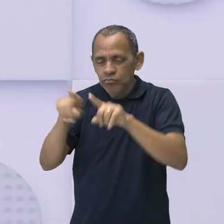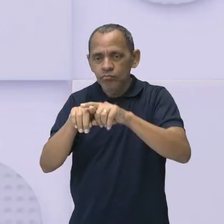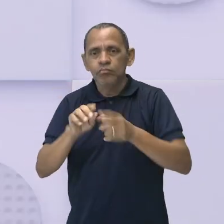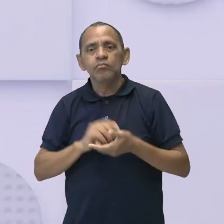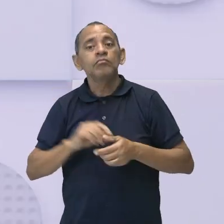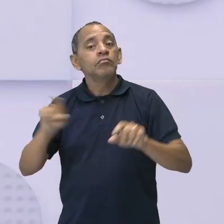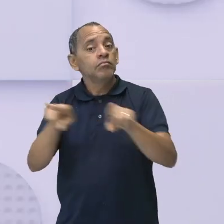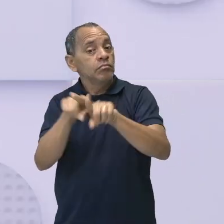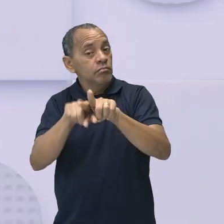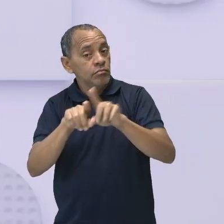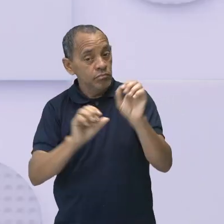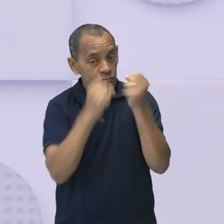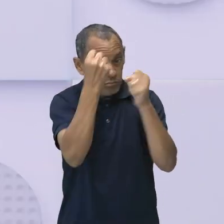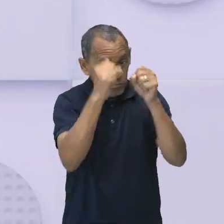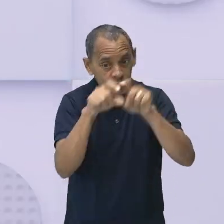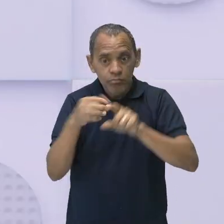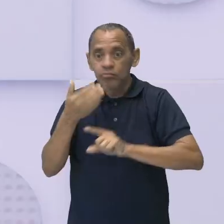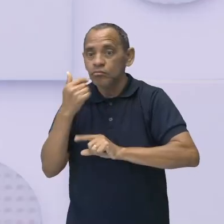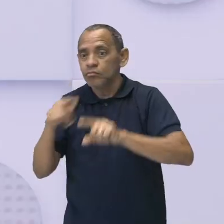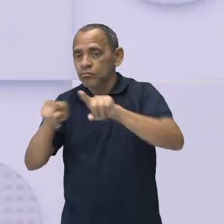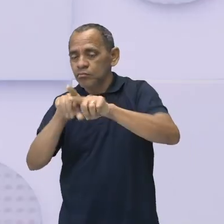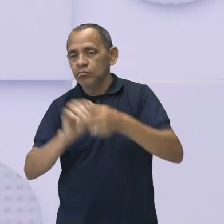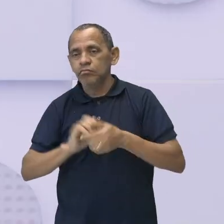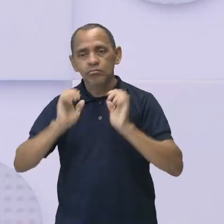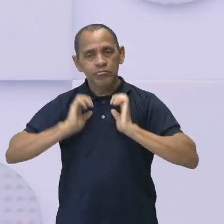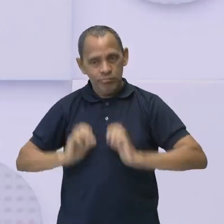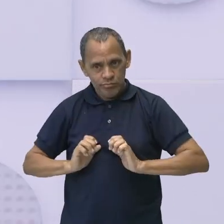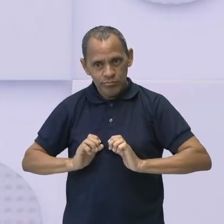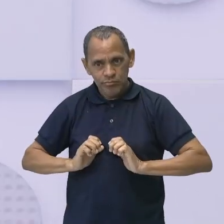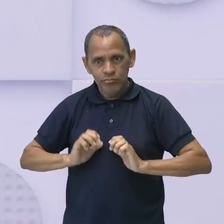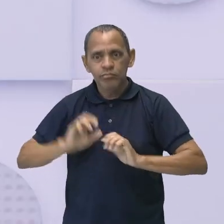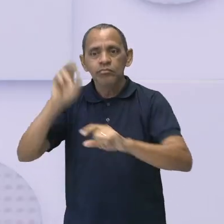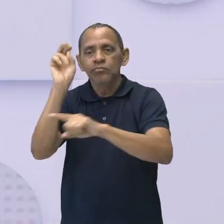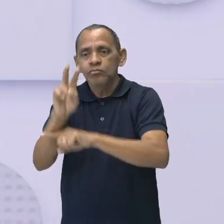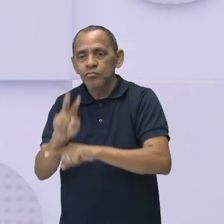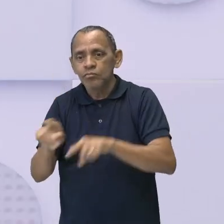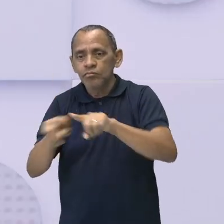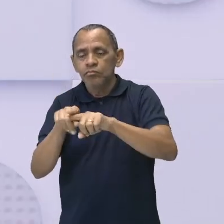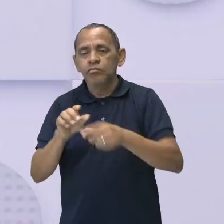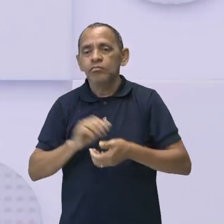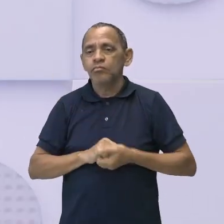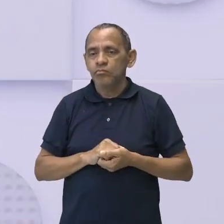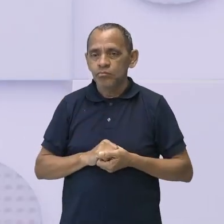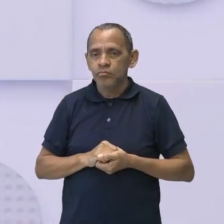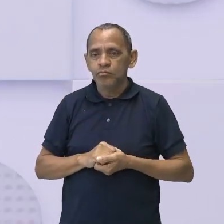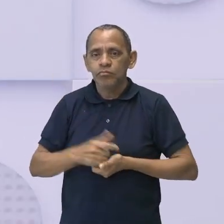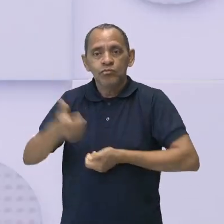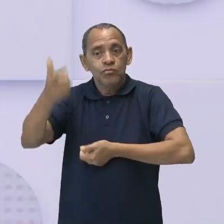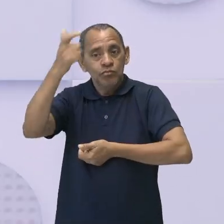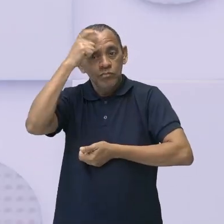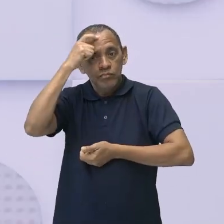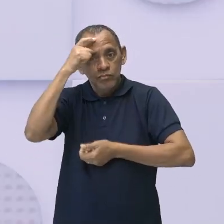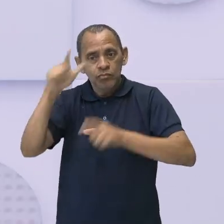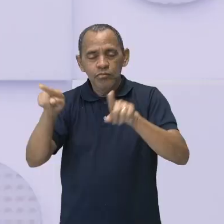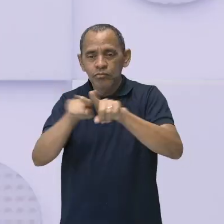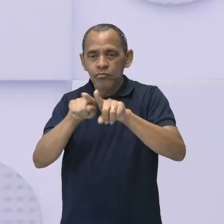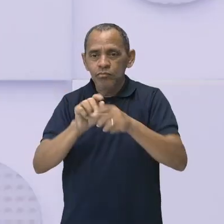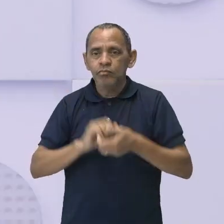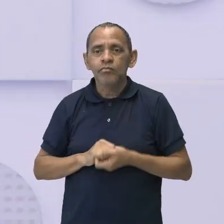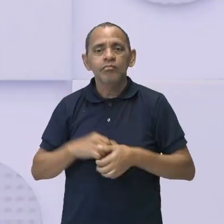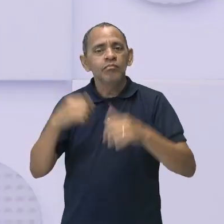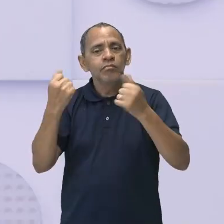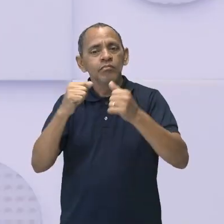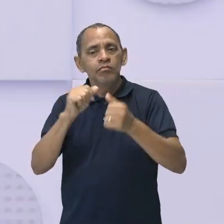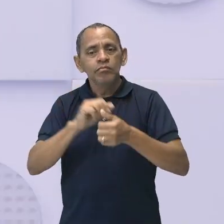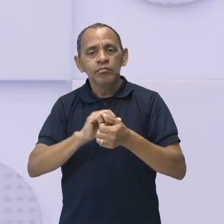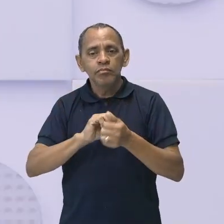aqui também pensamos na questão da saúde mental e a estigmatização, né? As discussões sobre como abordar o